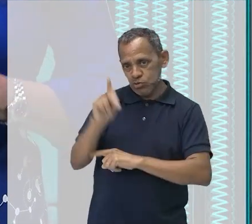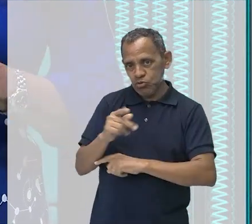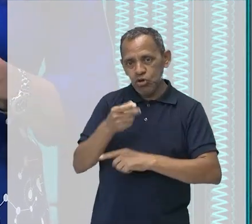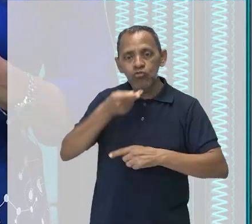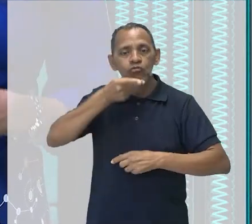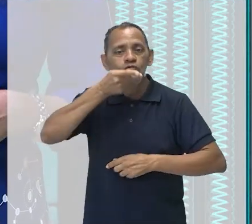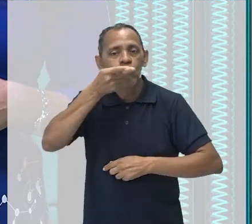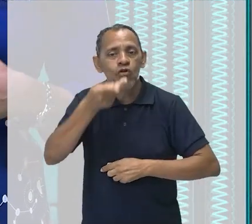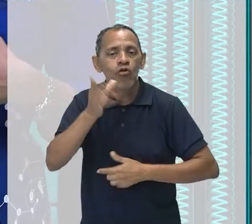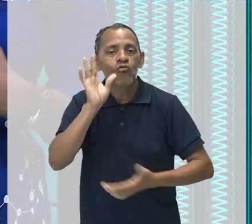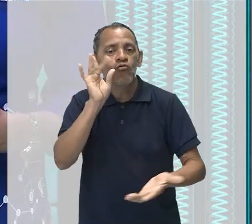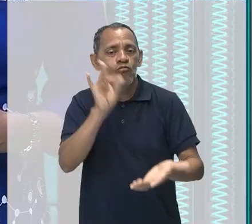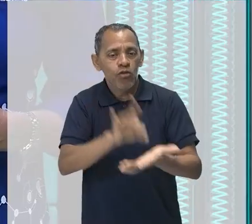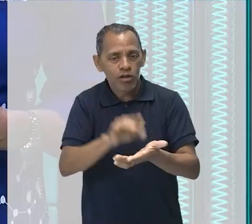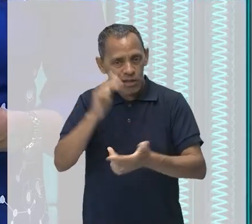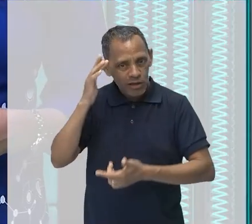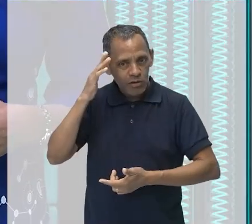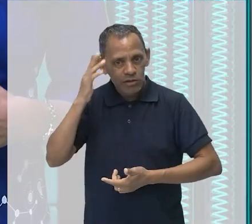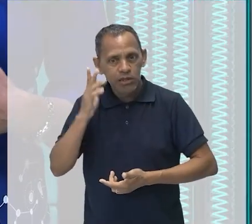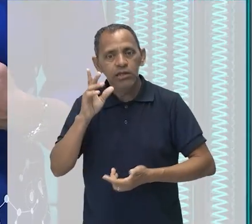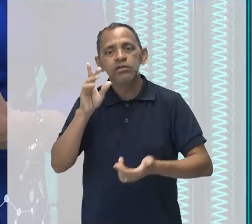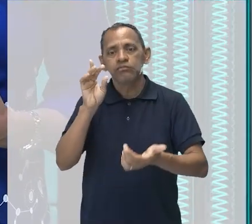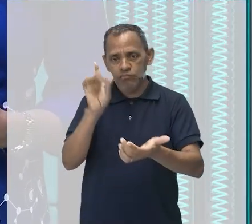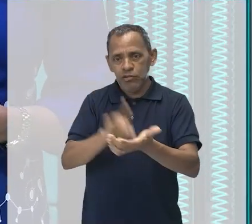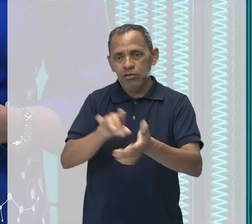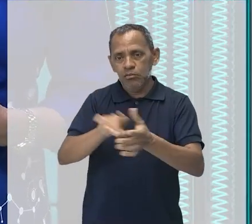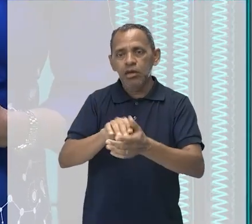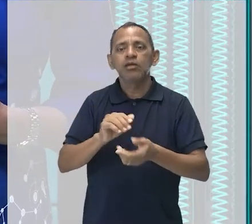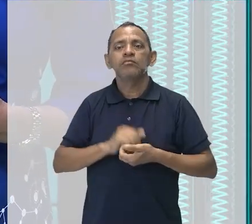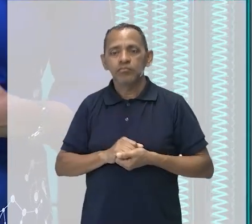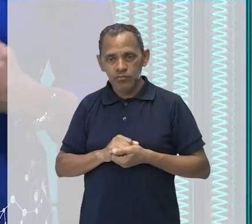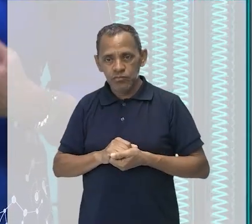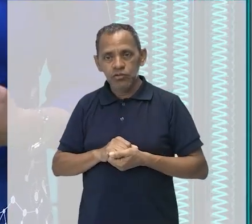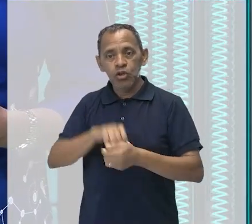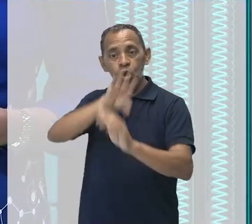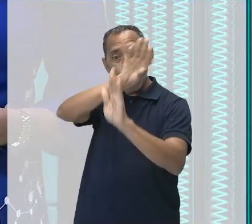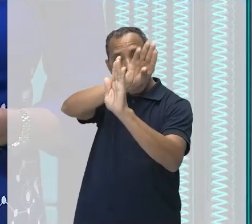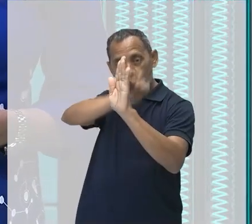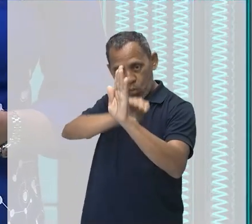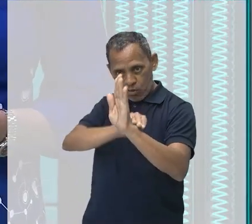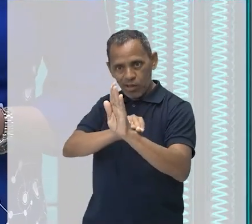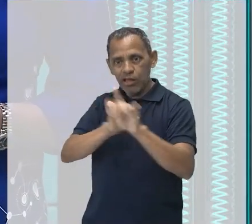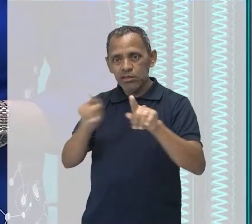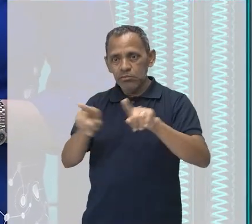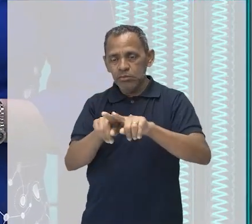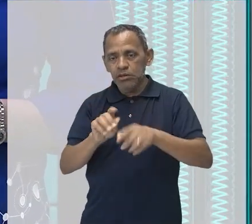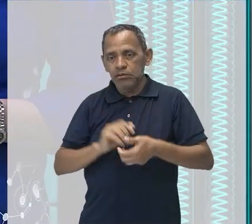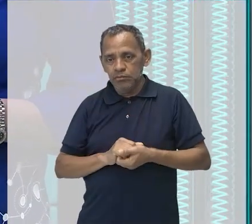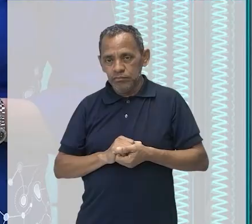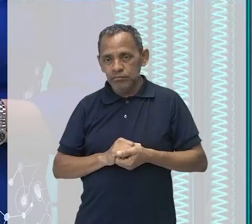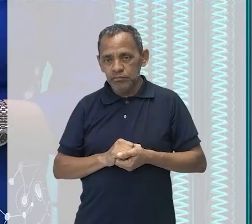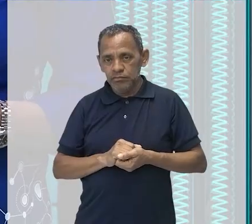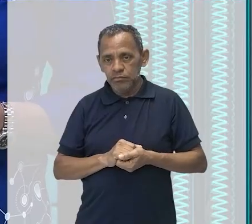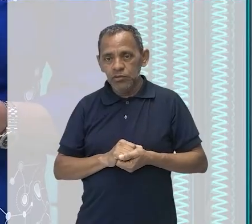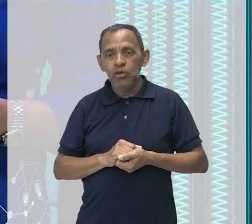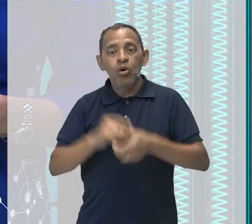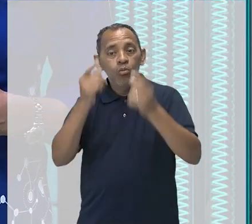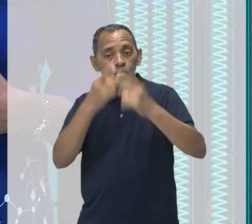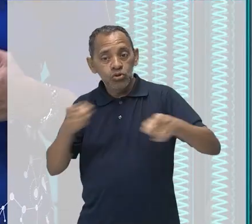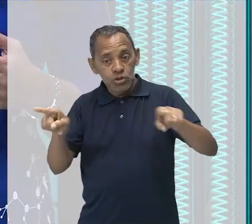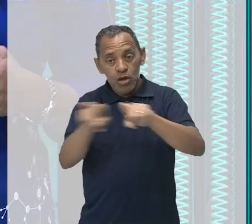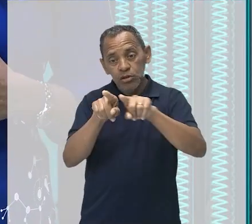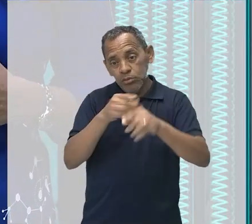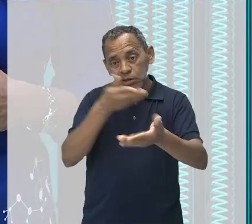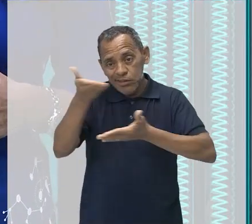uma história, eles contam um fato, ou então uma biografia de alguém importante. Temos o teatro musical,